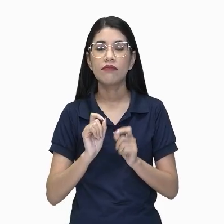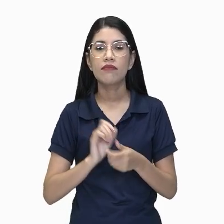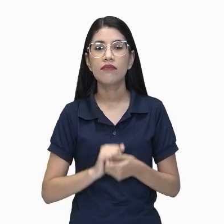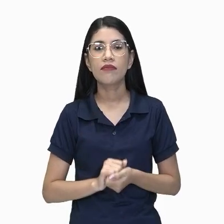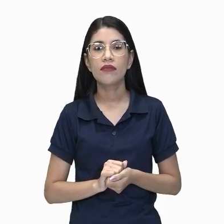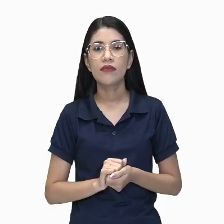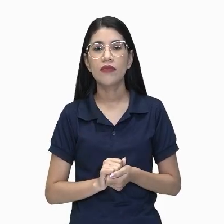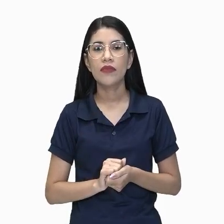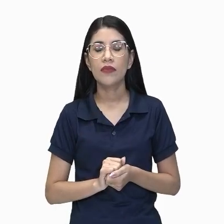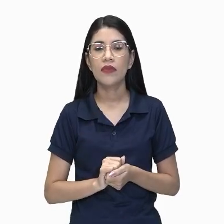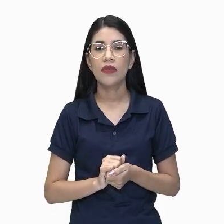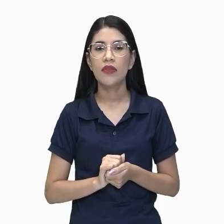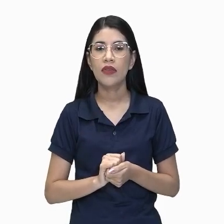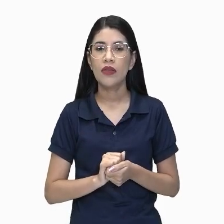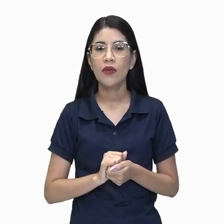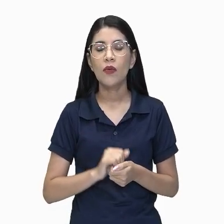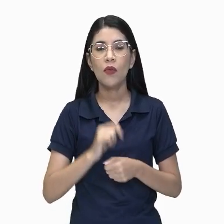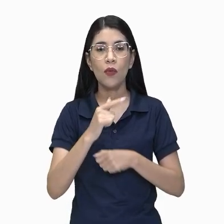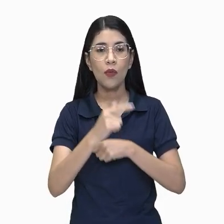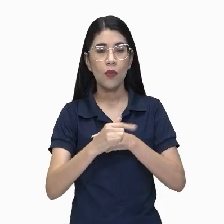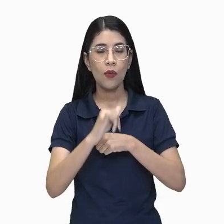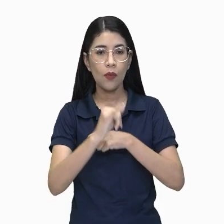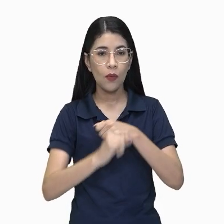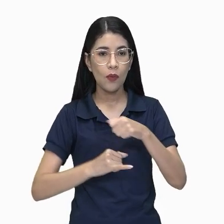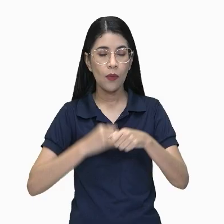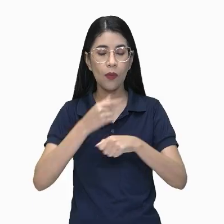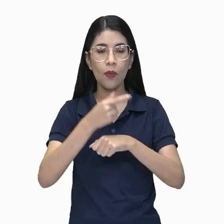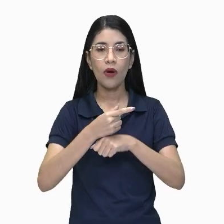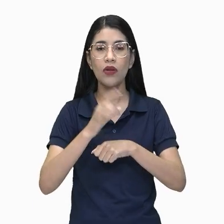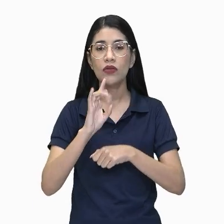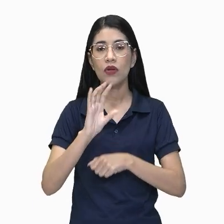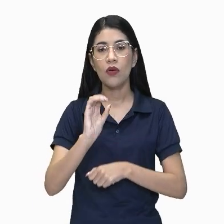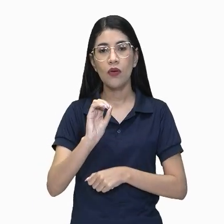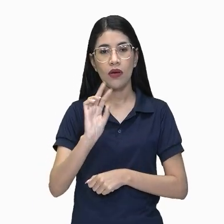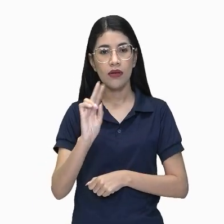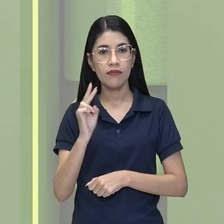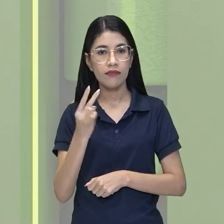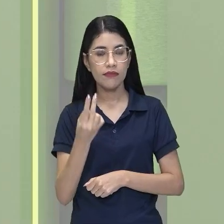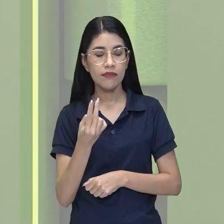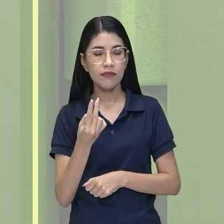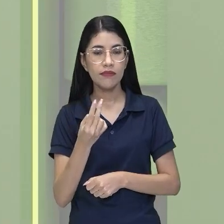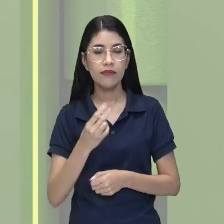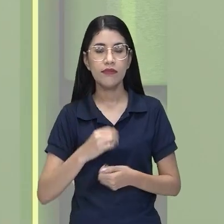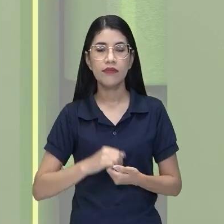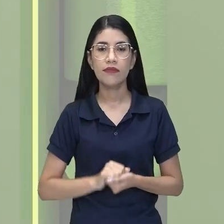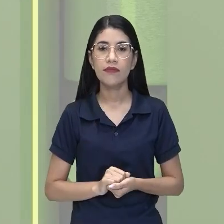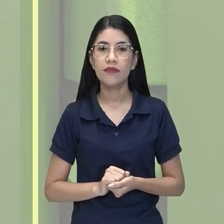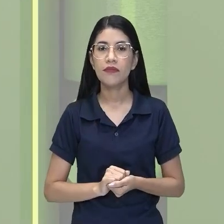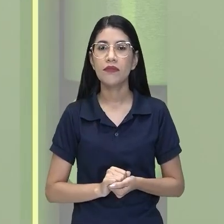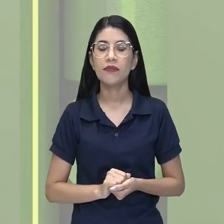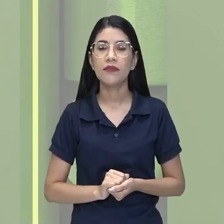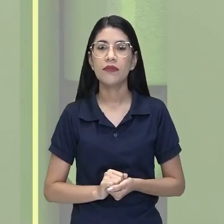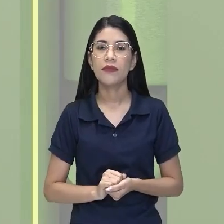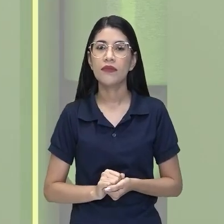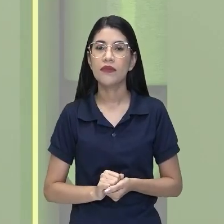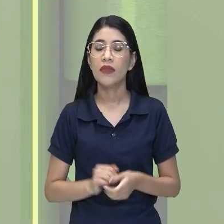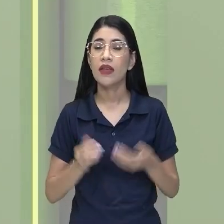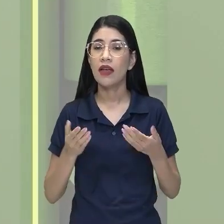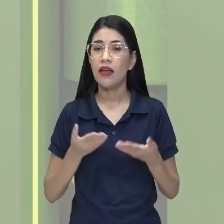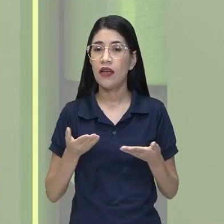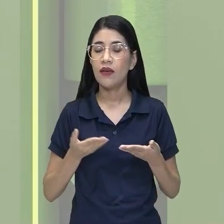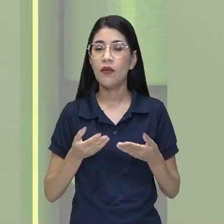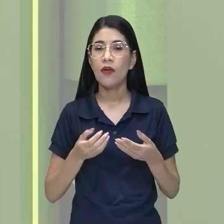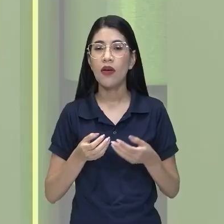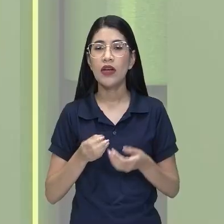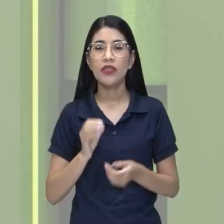como ânion apenas OH-. Ok? E agora a gente